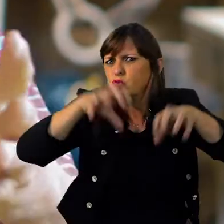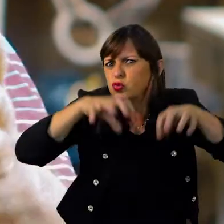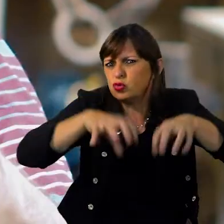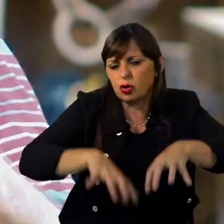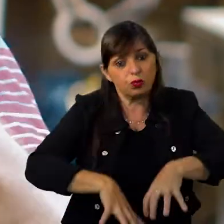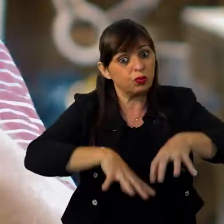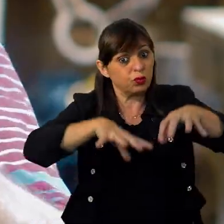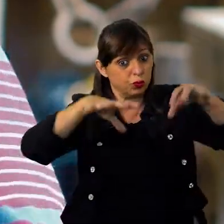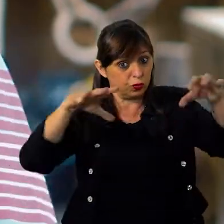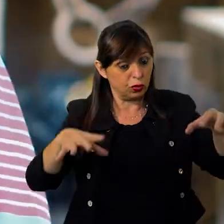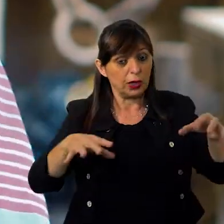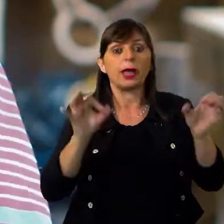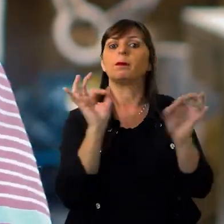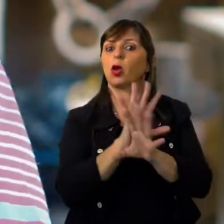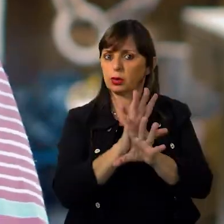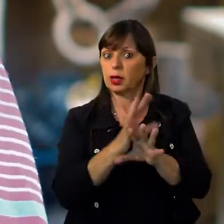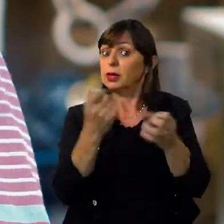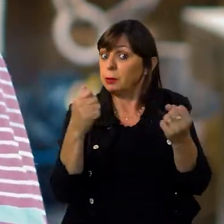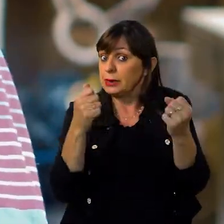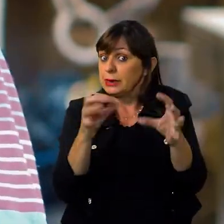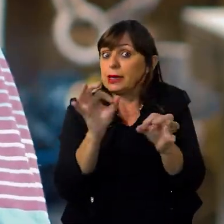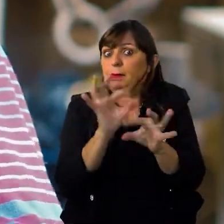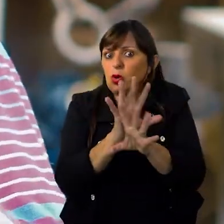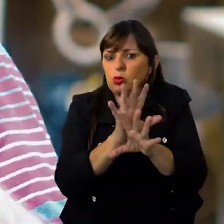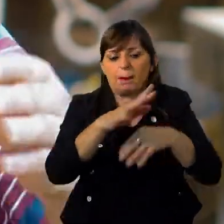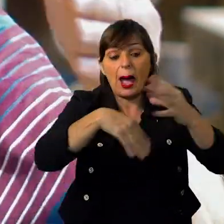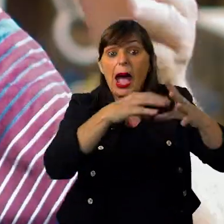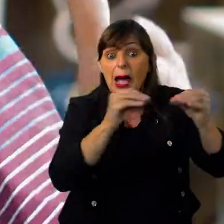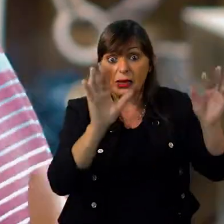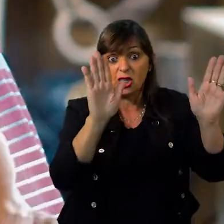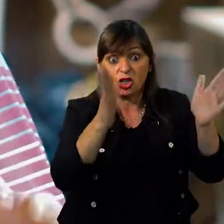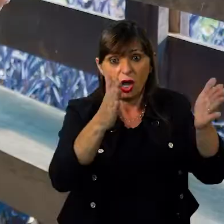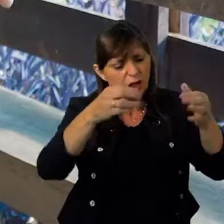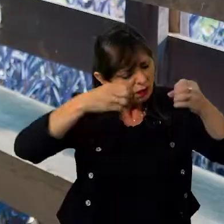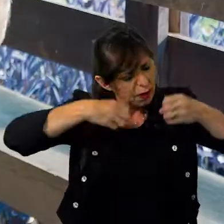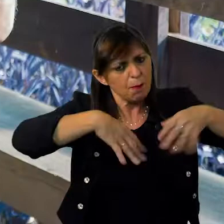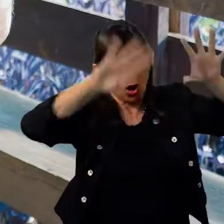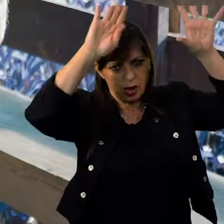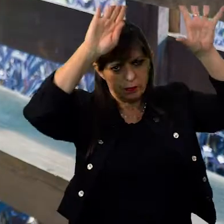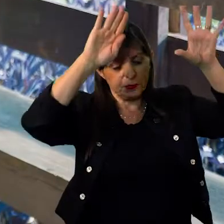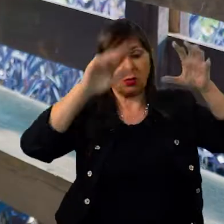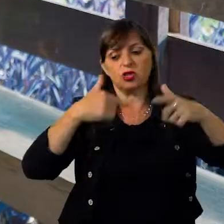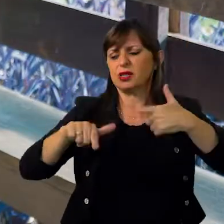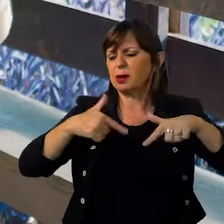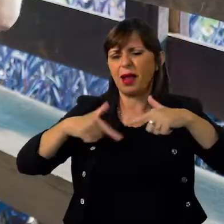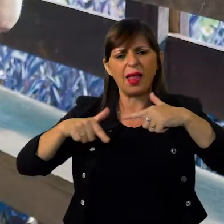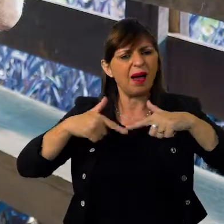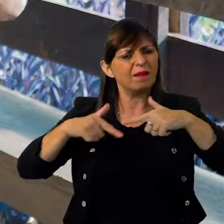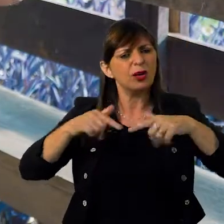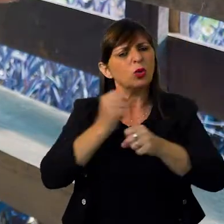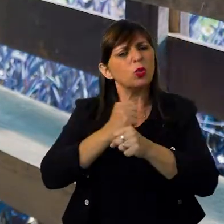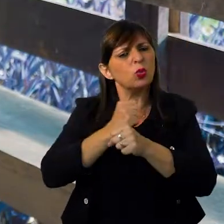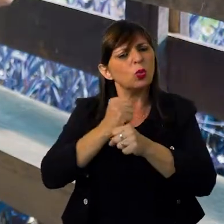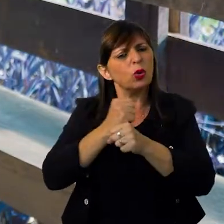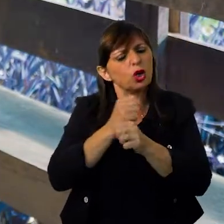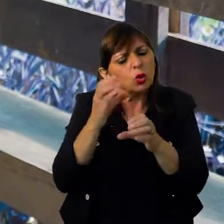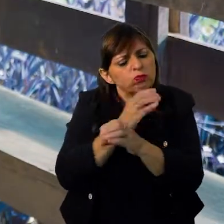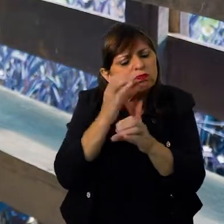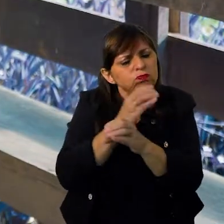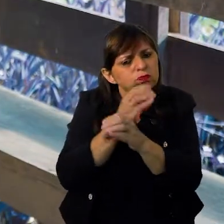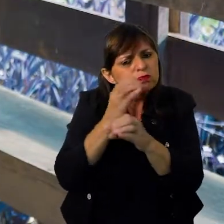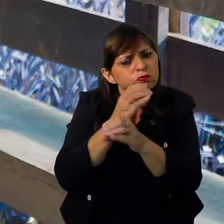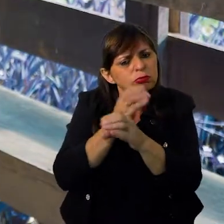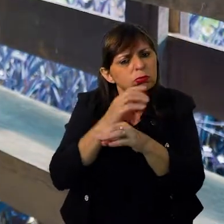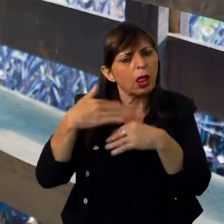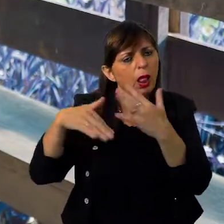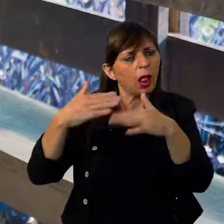geralmente por ali das enchente lá de setembro então por ali essa balsa tem que está pronta ela está à disposição deu água solta ela